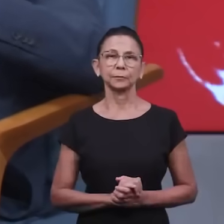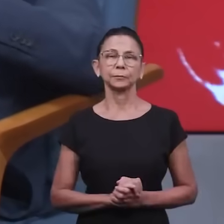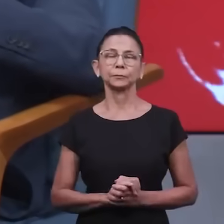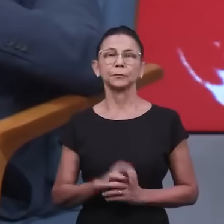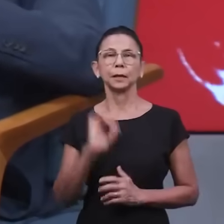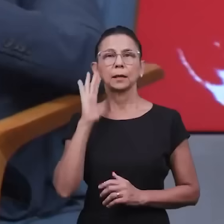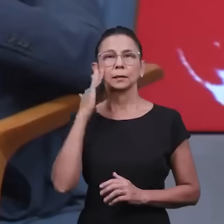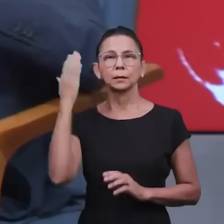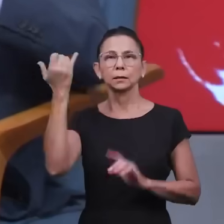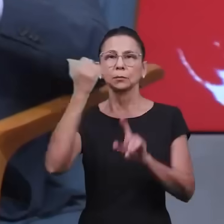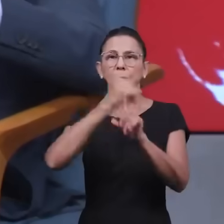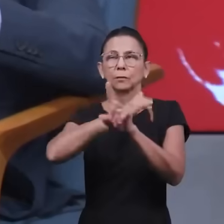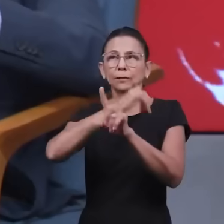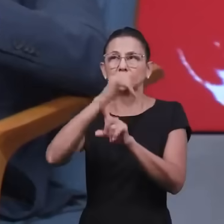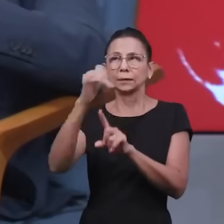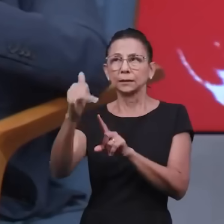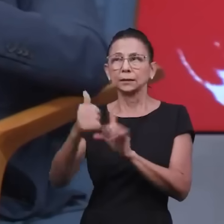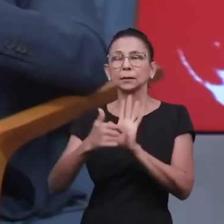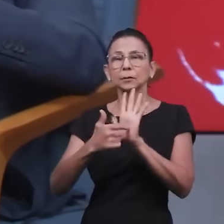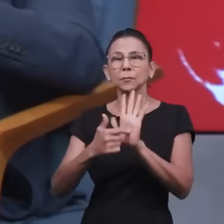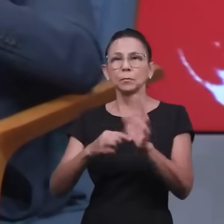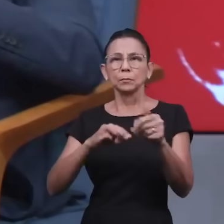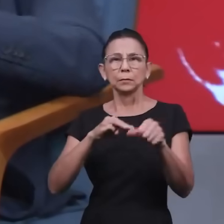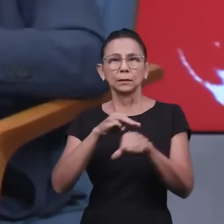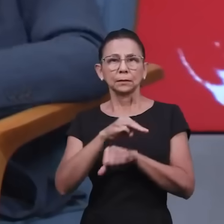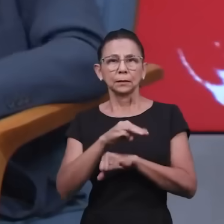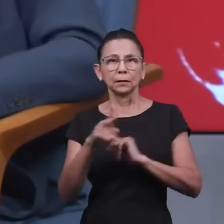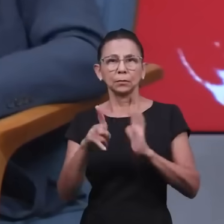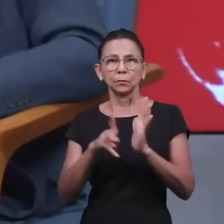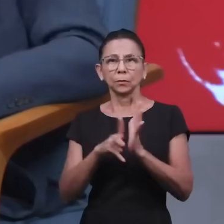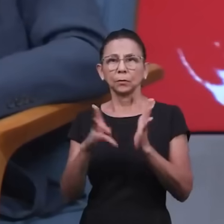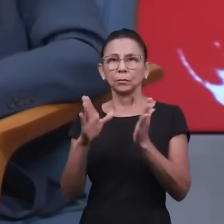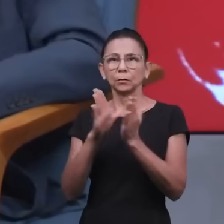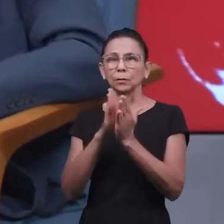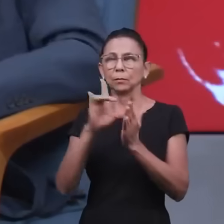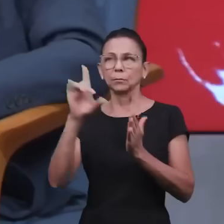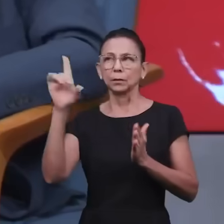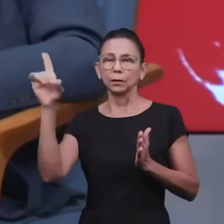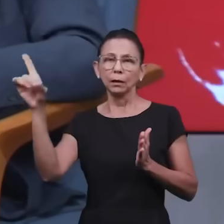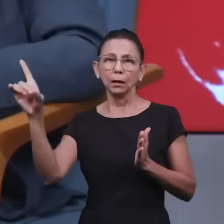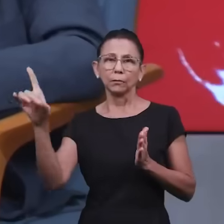entrar na profecia de ministério da palavra.